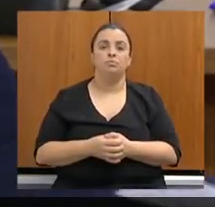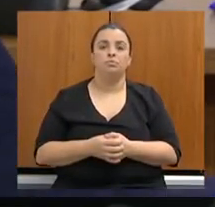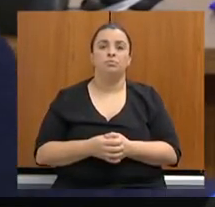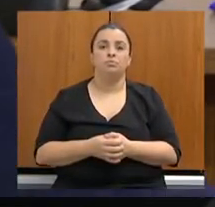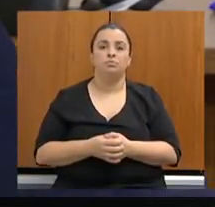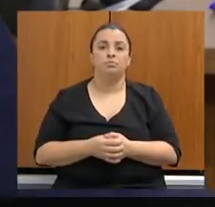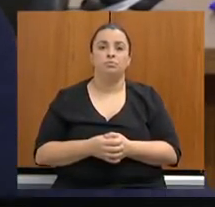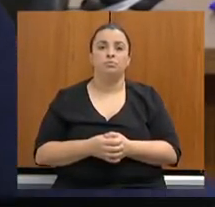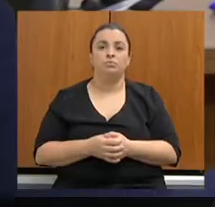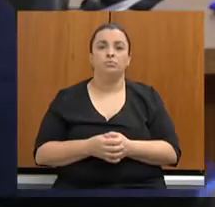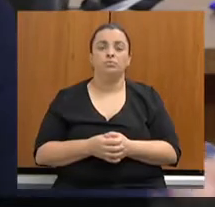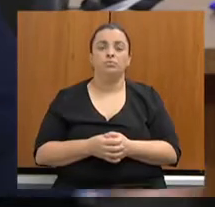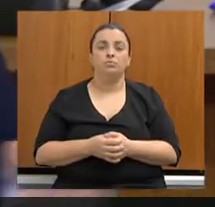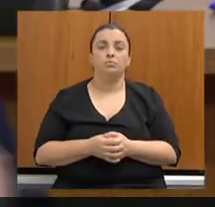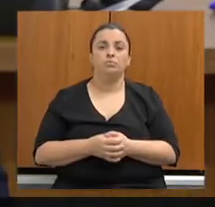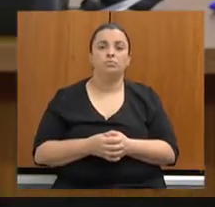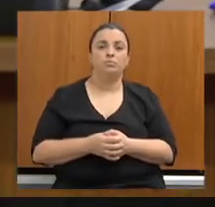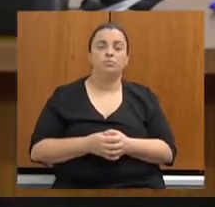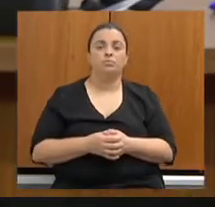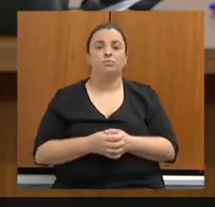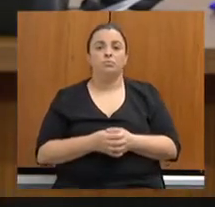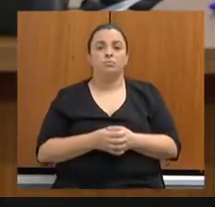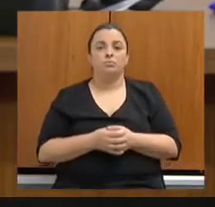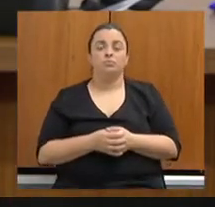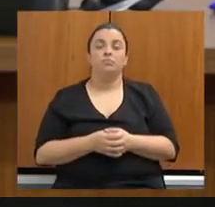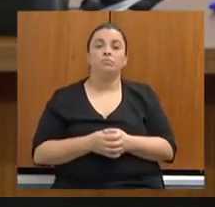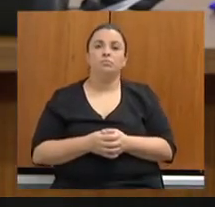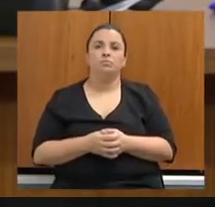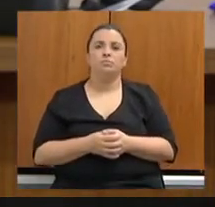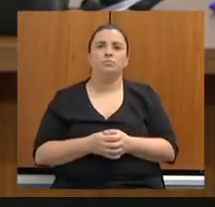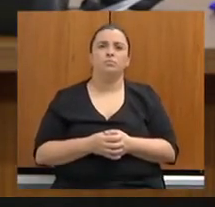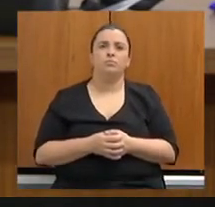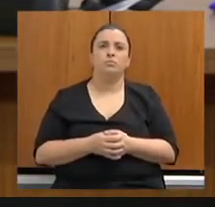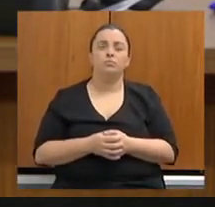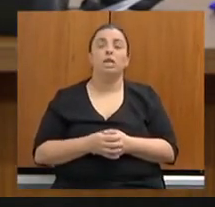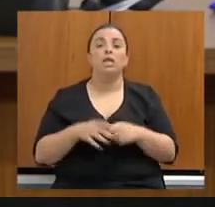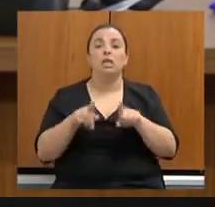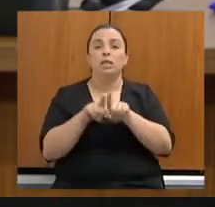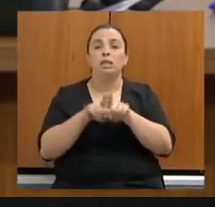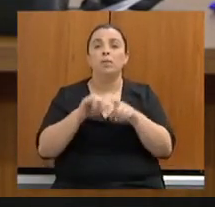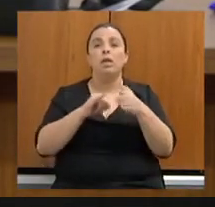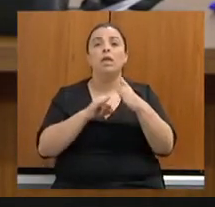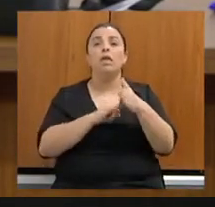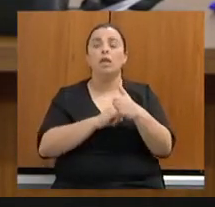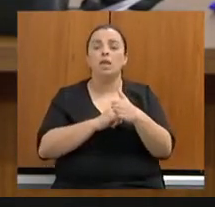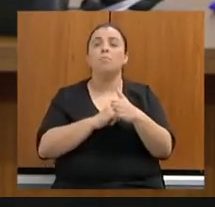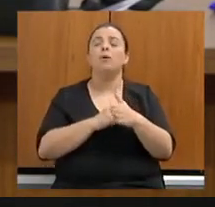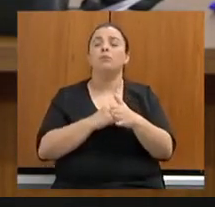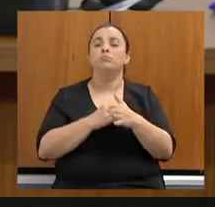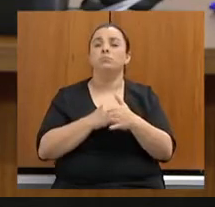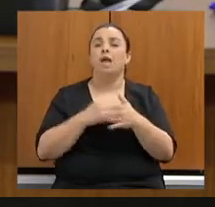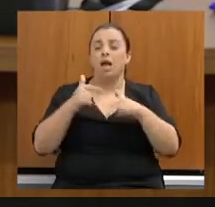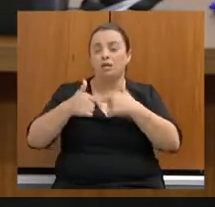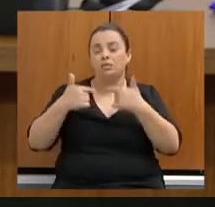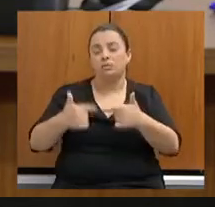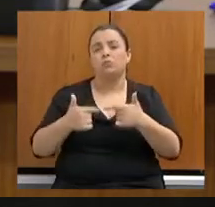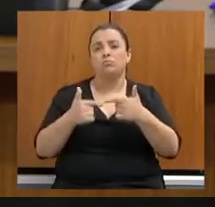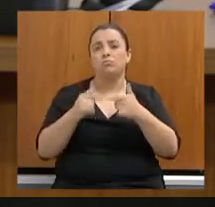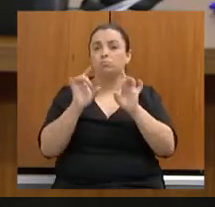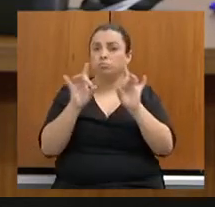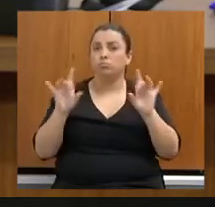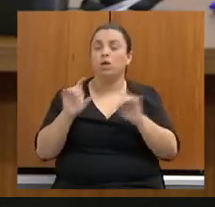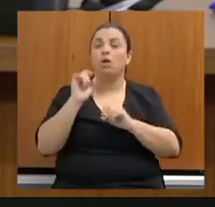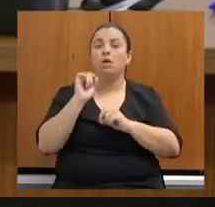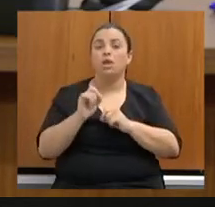G1 E aí eles ações de destaque do hino e2021 foram realizar registrados 29